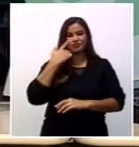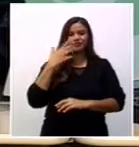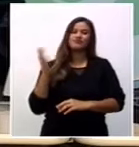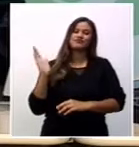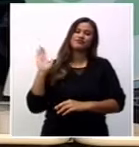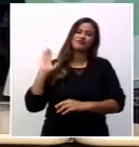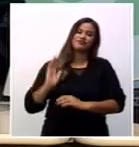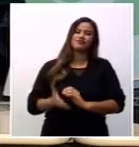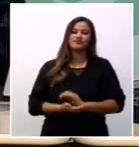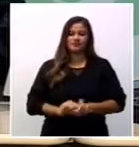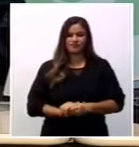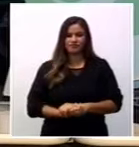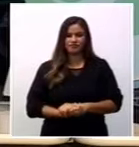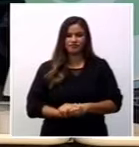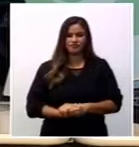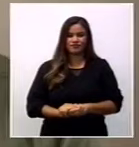vídeo.